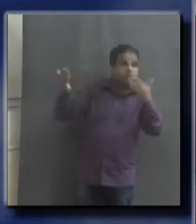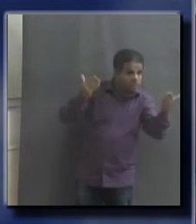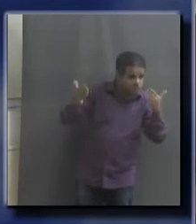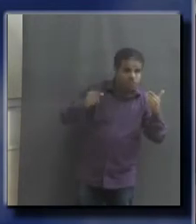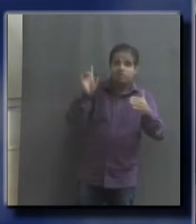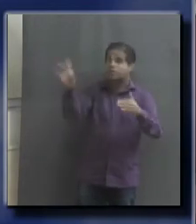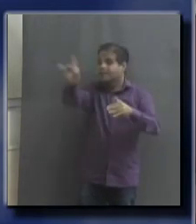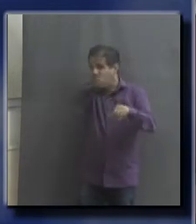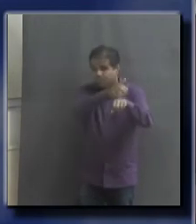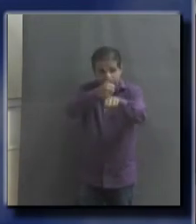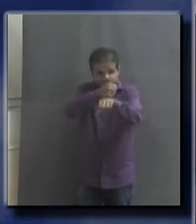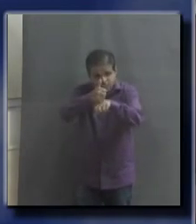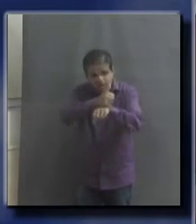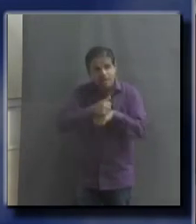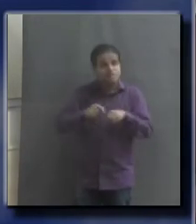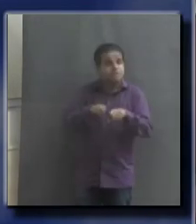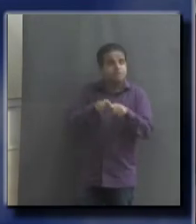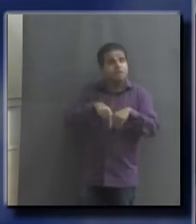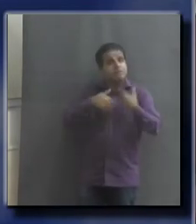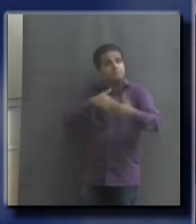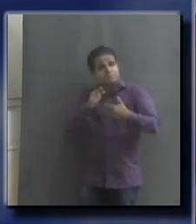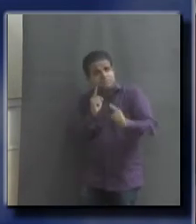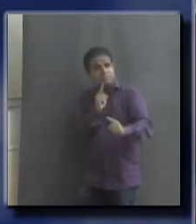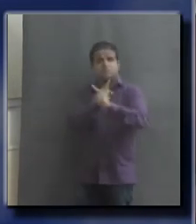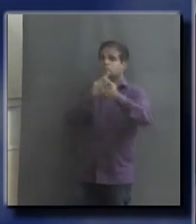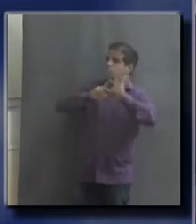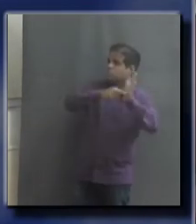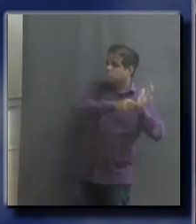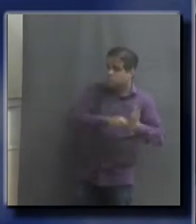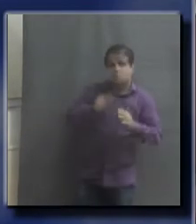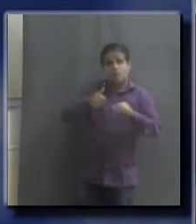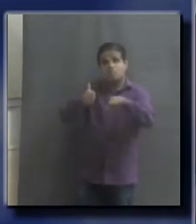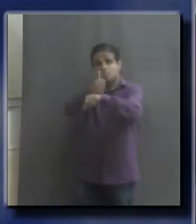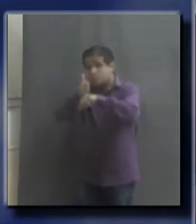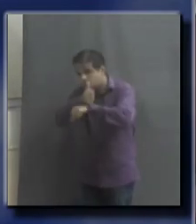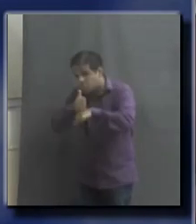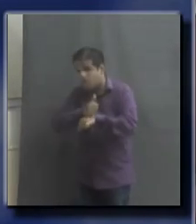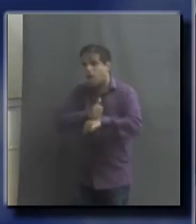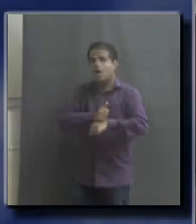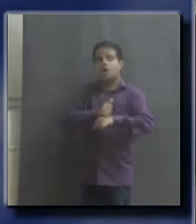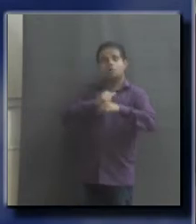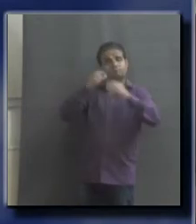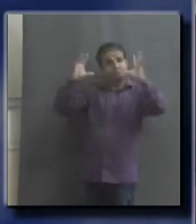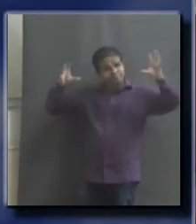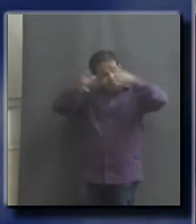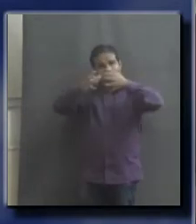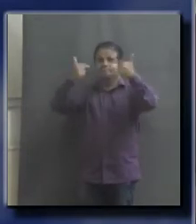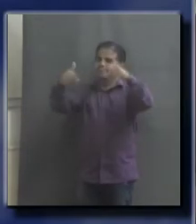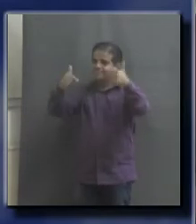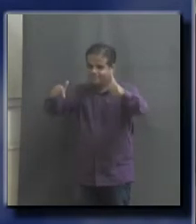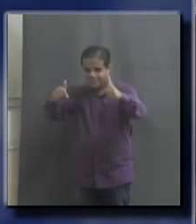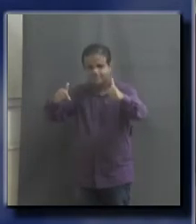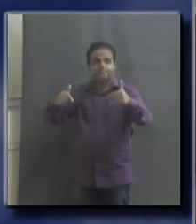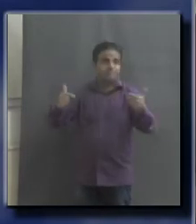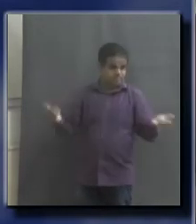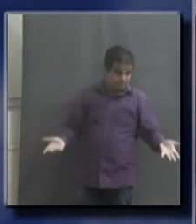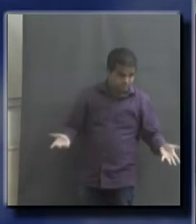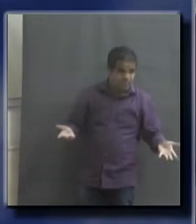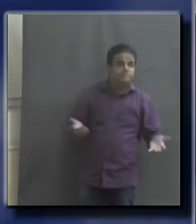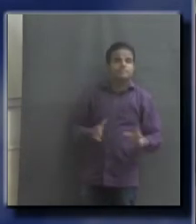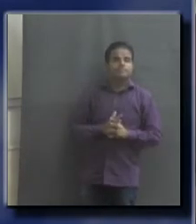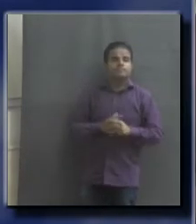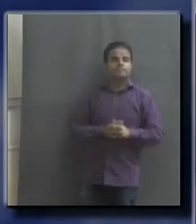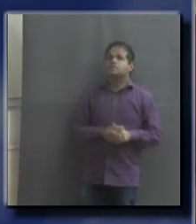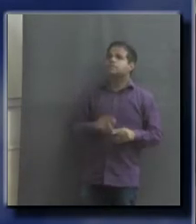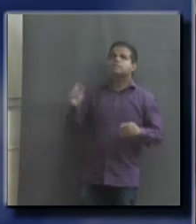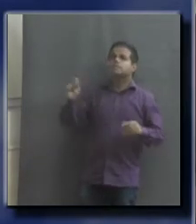desses profissionais, e daí, enquanto o sindicato é profissional, categoria trabalhador e trabalhadora, né?